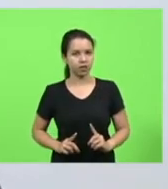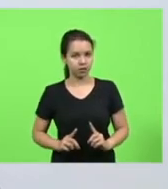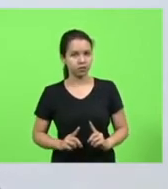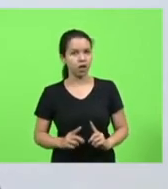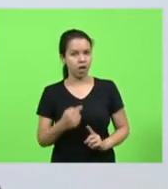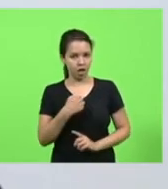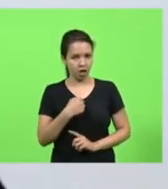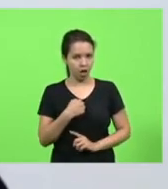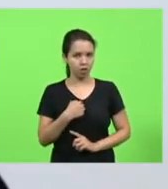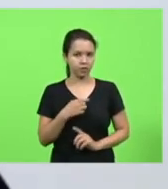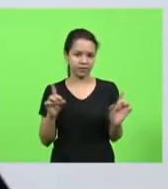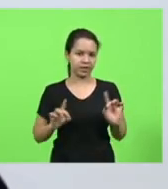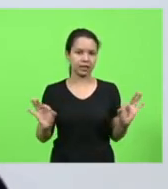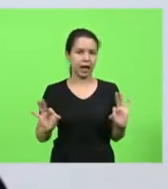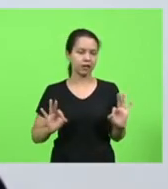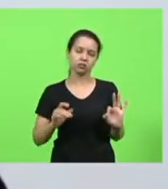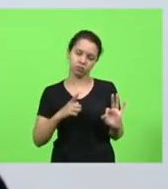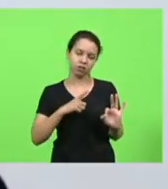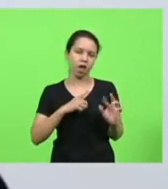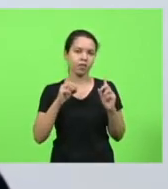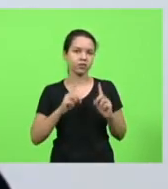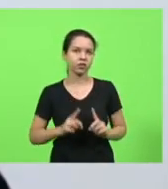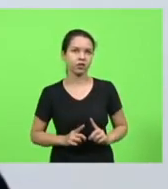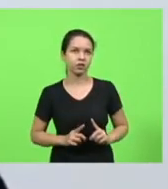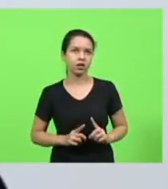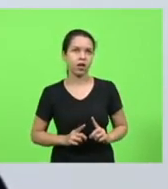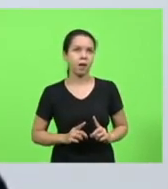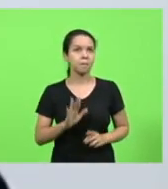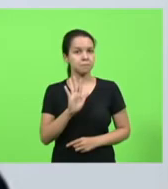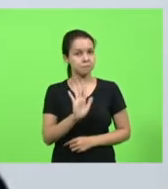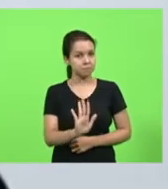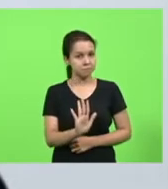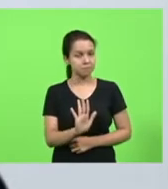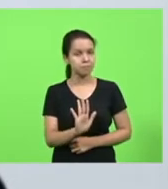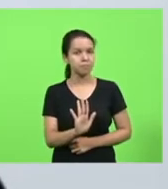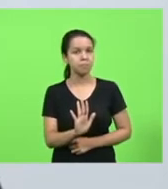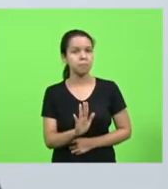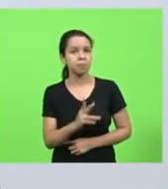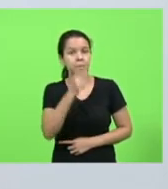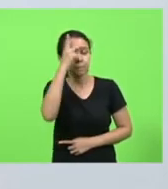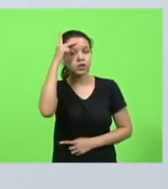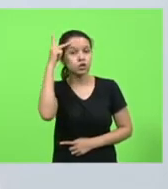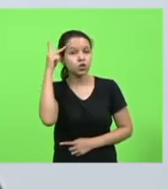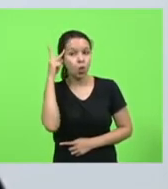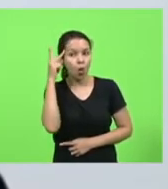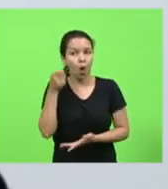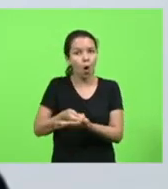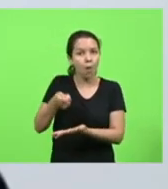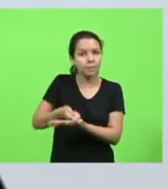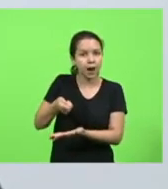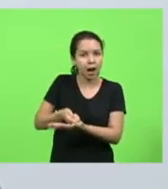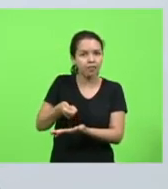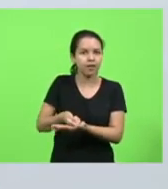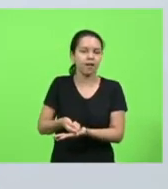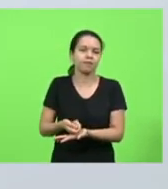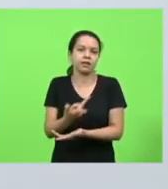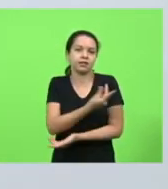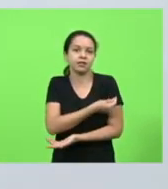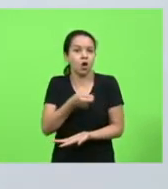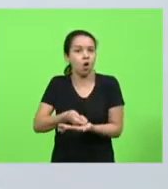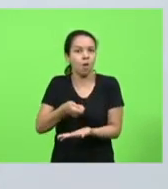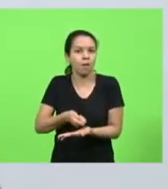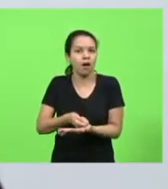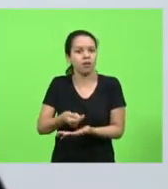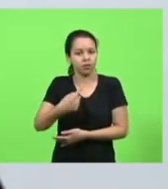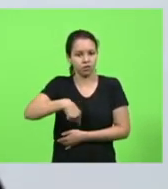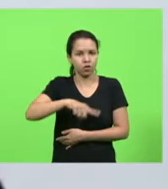deficiência nenhuma, né? Mas as pessoas são cobradas, a vacina é cobrada, parece-me, da gente mais do que